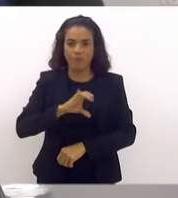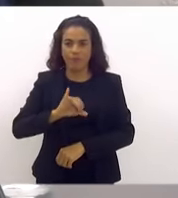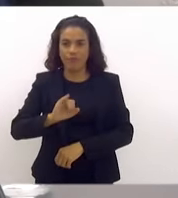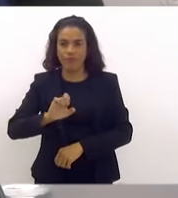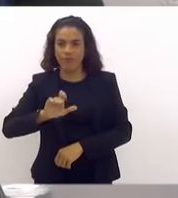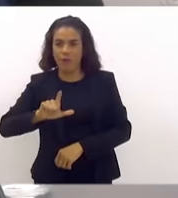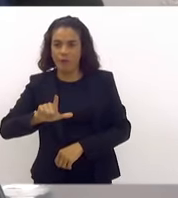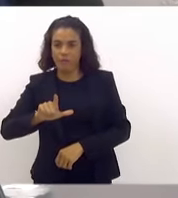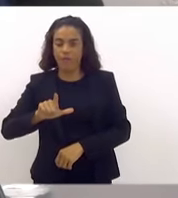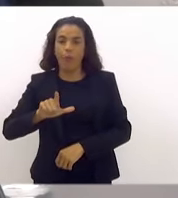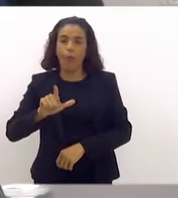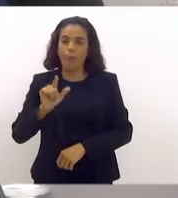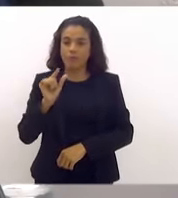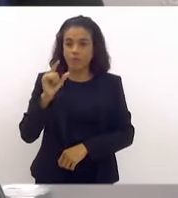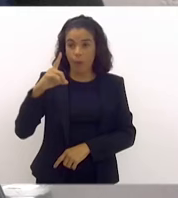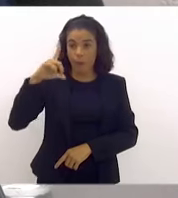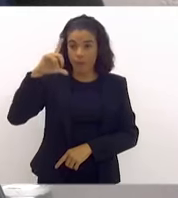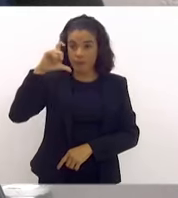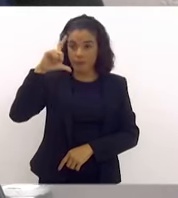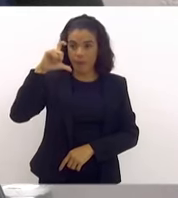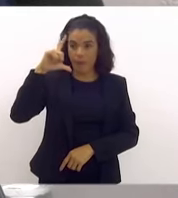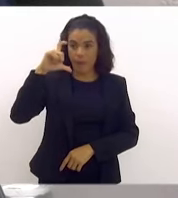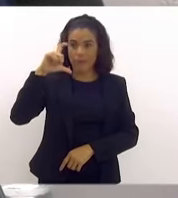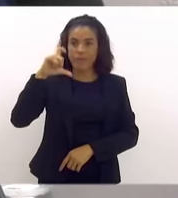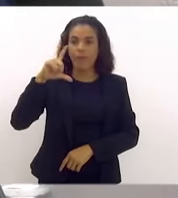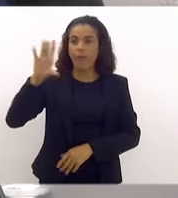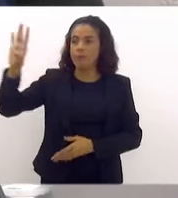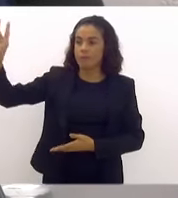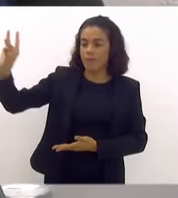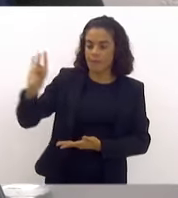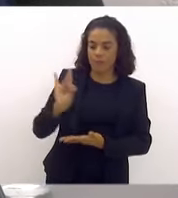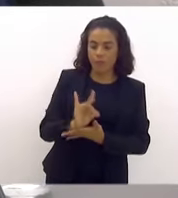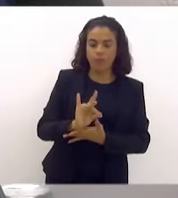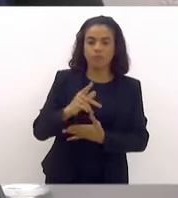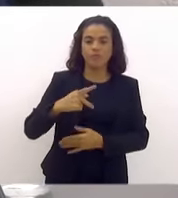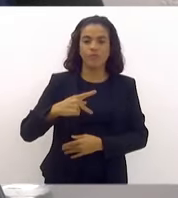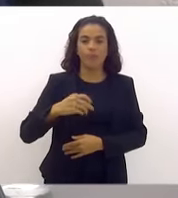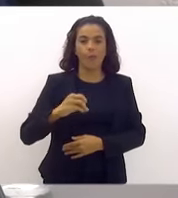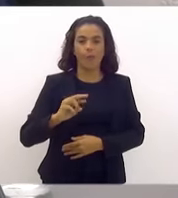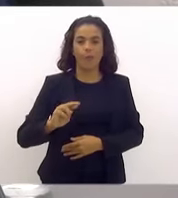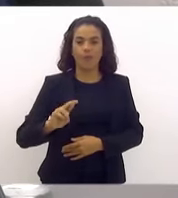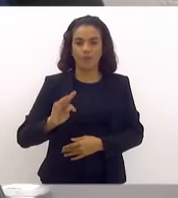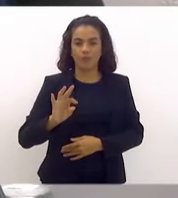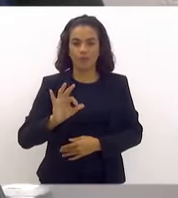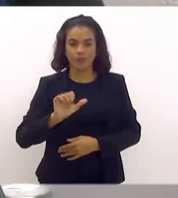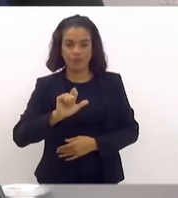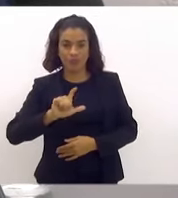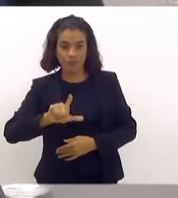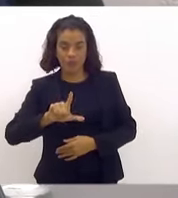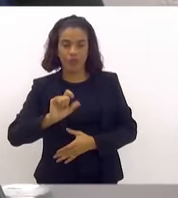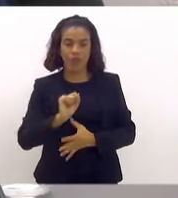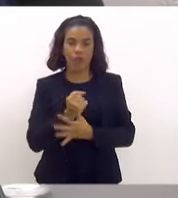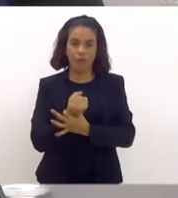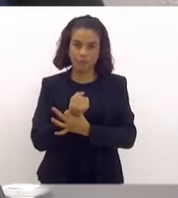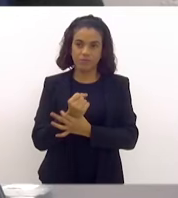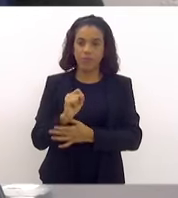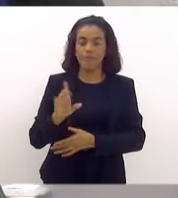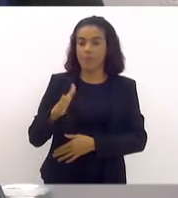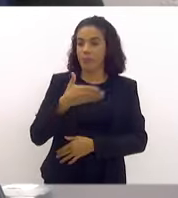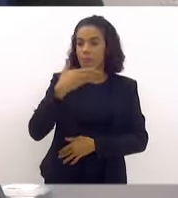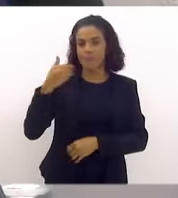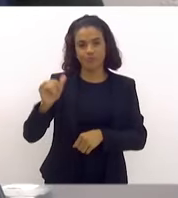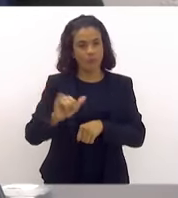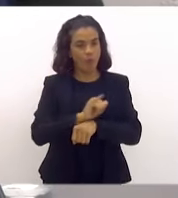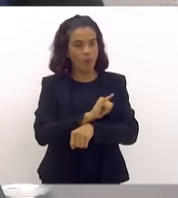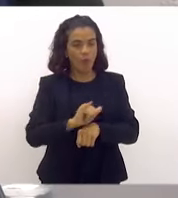Doutora Elas costumam ser sempre extraídas do portal de segurança é a melhor técnica que que o promotor costuma exigir